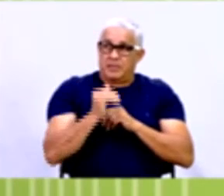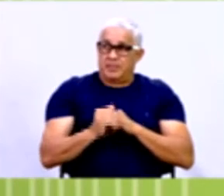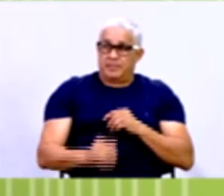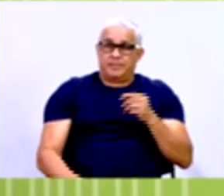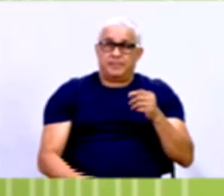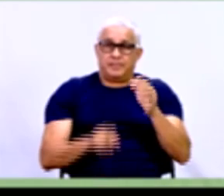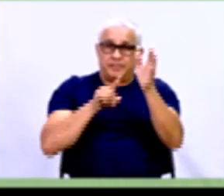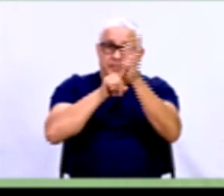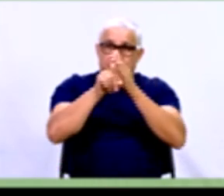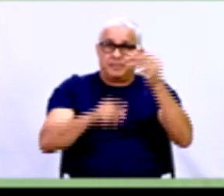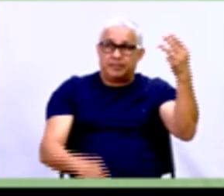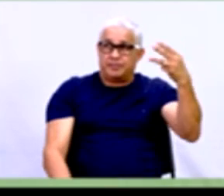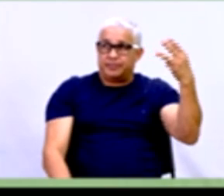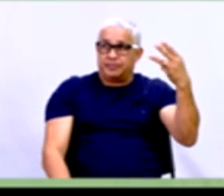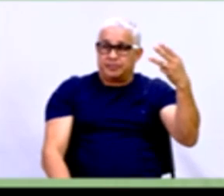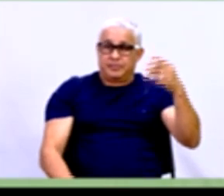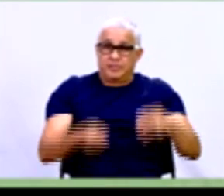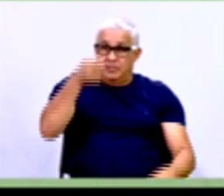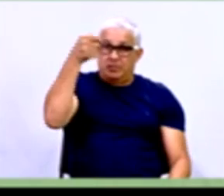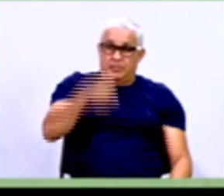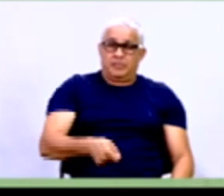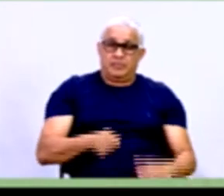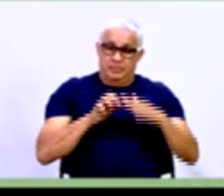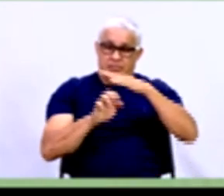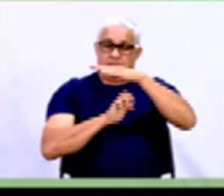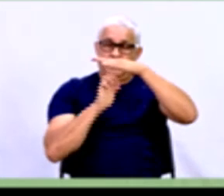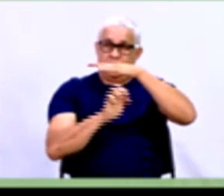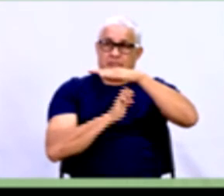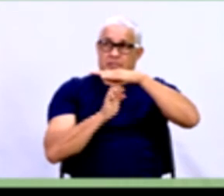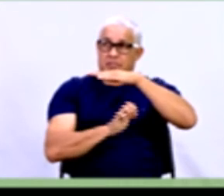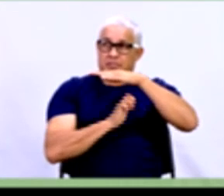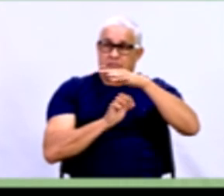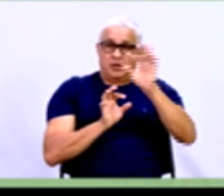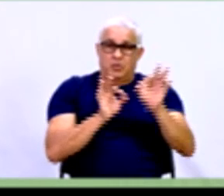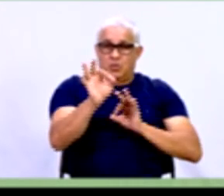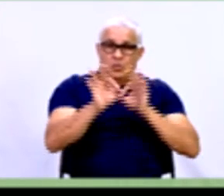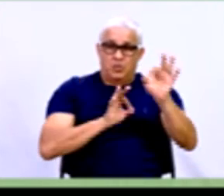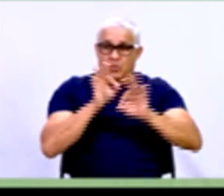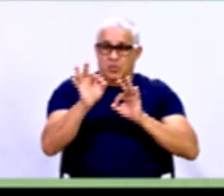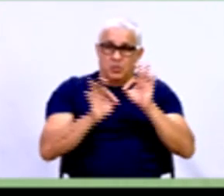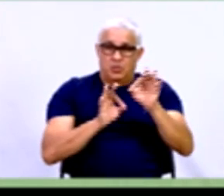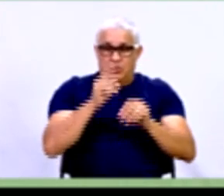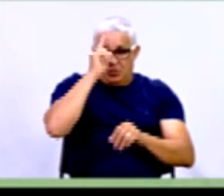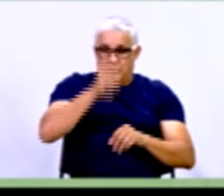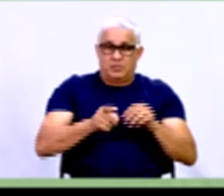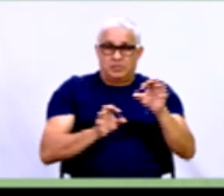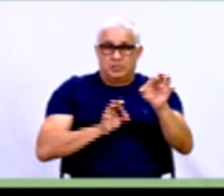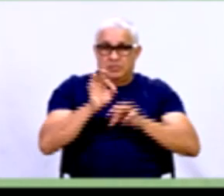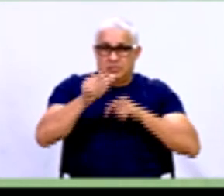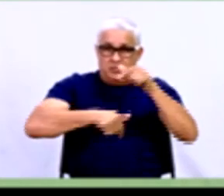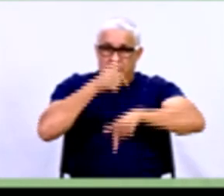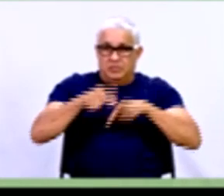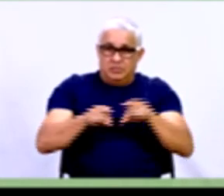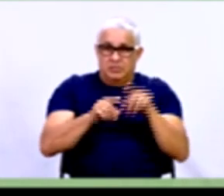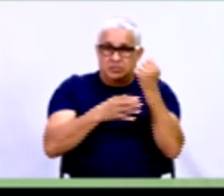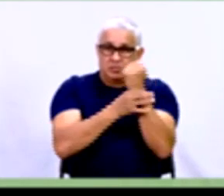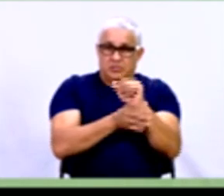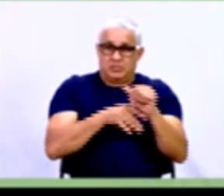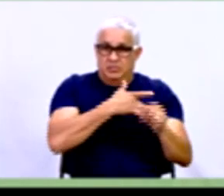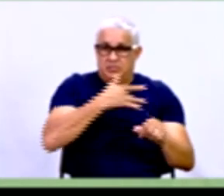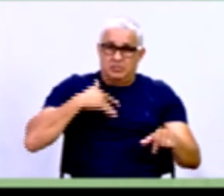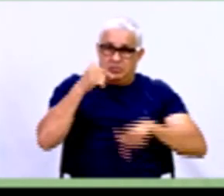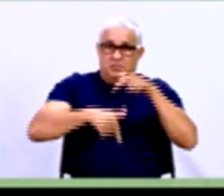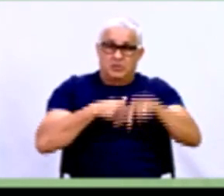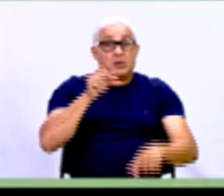3. É obrigação do empregador, da empresa, elaborar ordens de serviço acerca de segurança e saúde no trabalho?